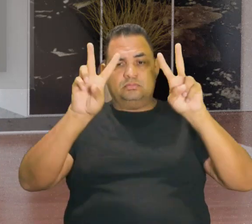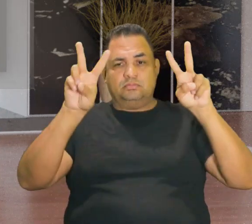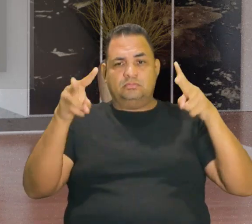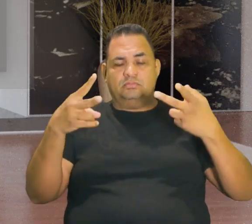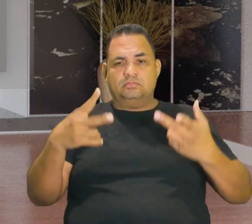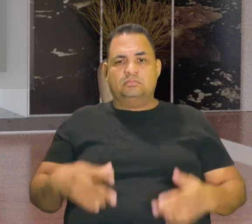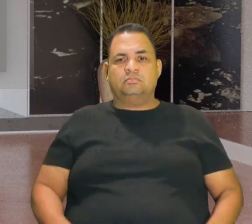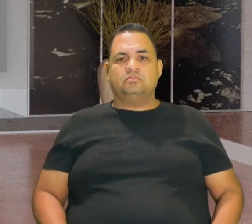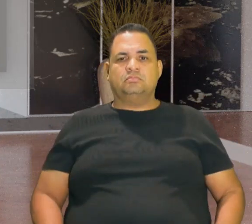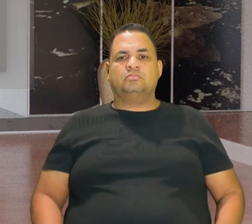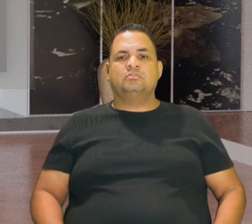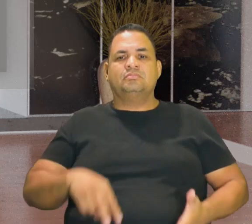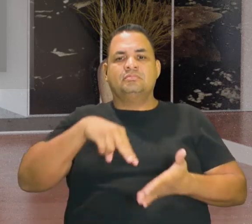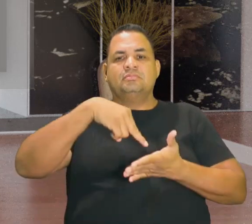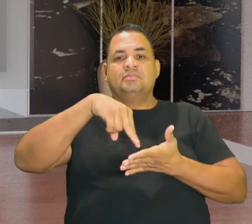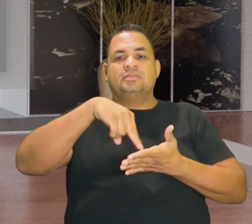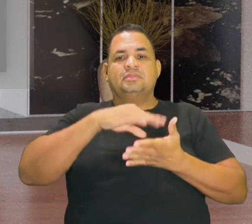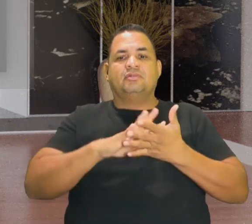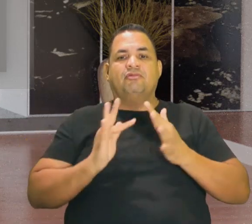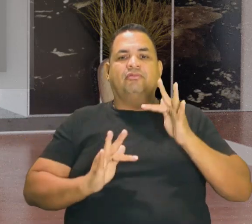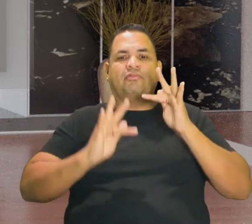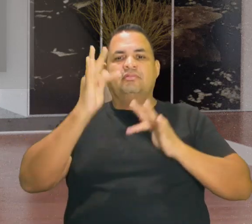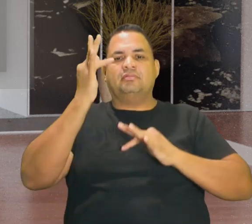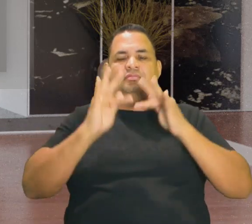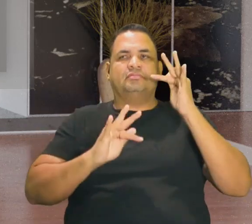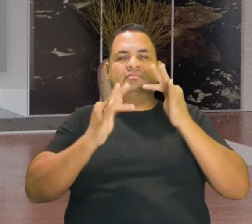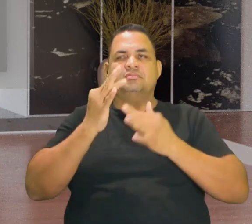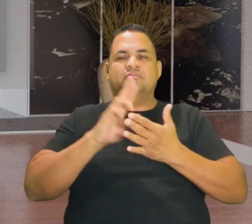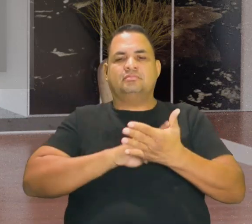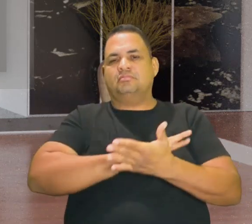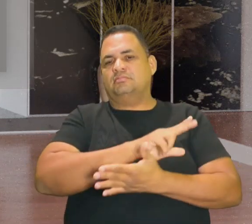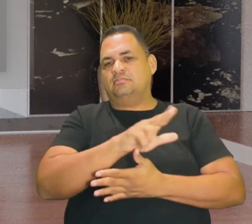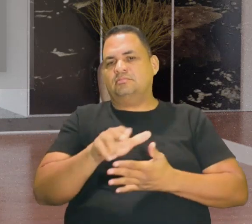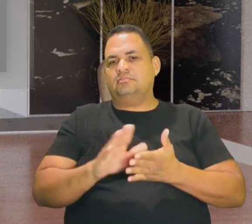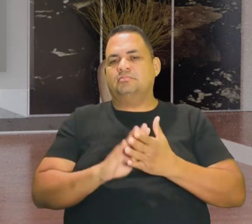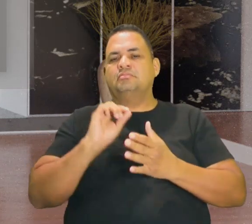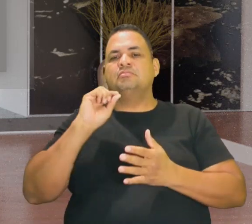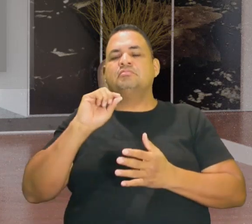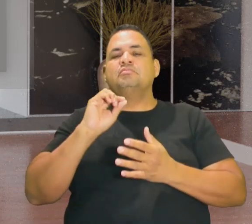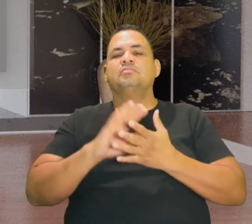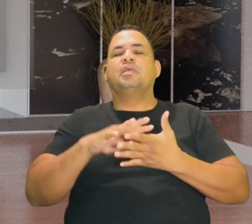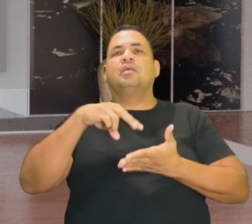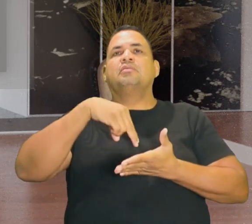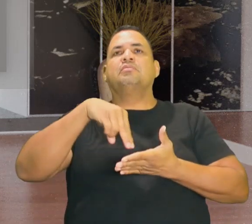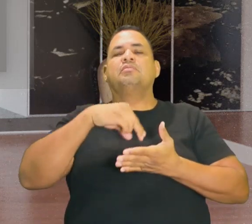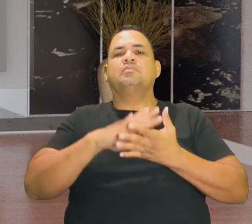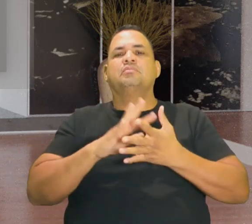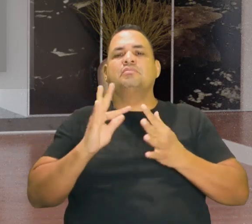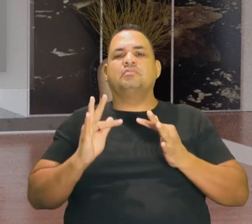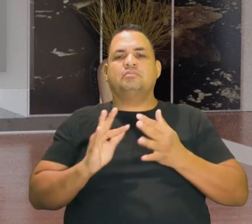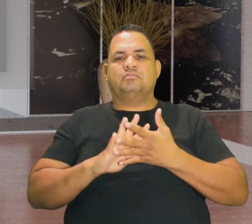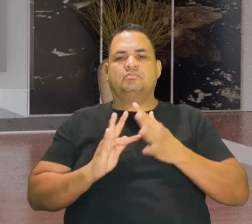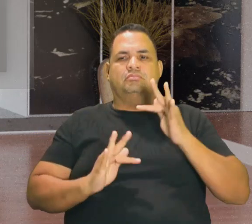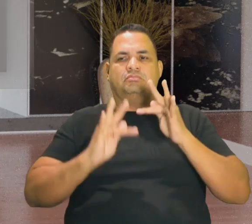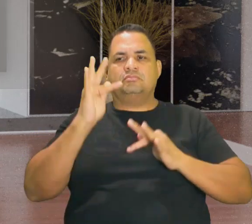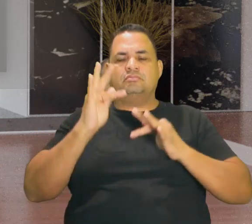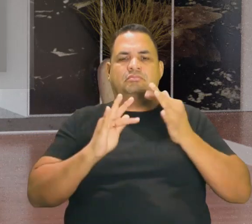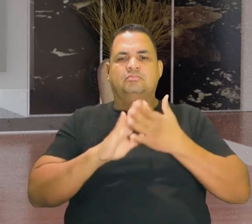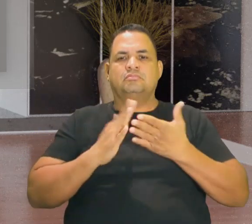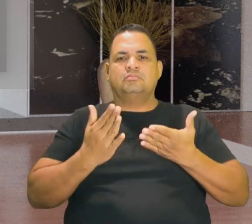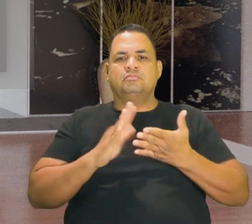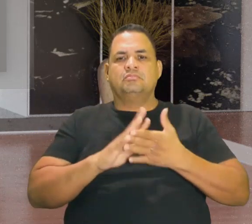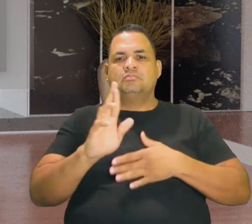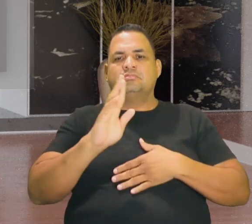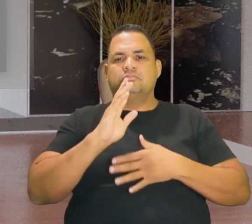quê dança folclórica né luz danças folclóricas Então o que é danças folclóricas o que que envolve a dança folclórica